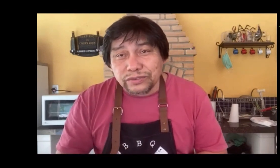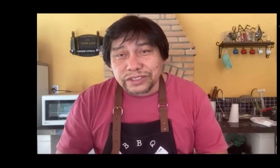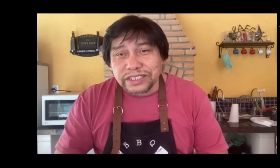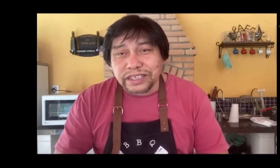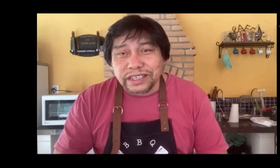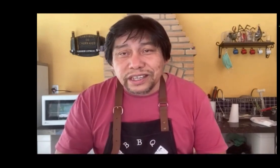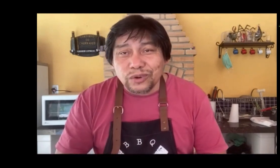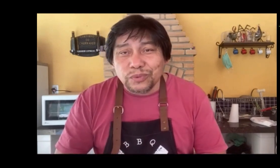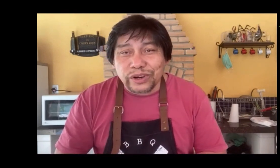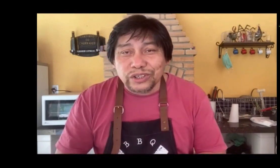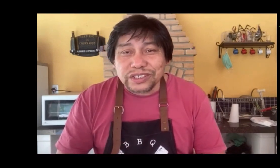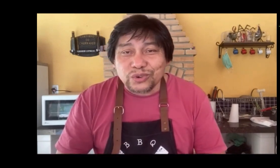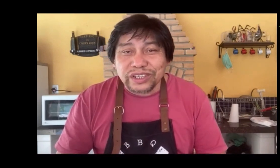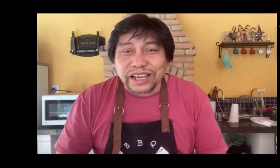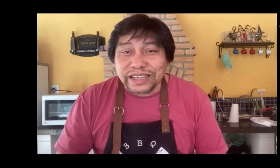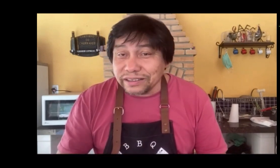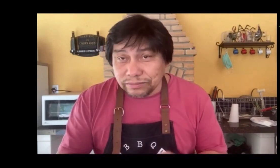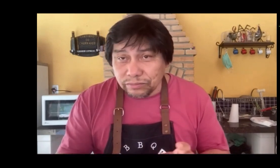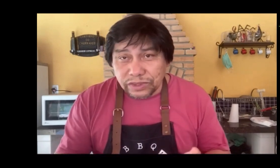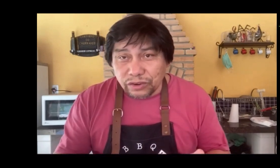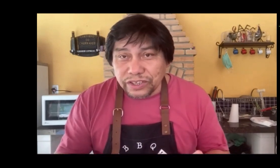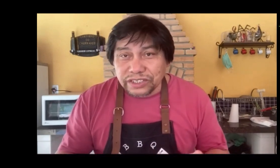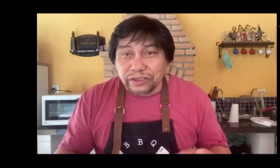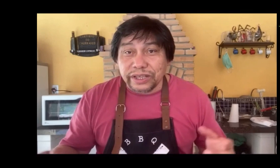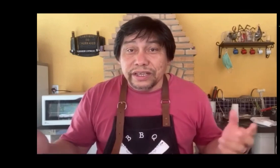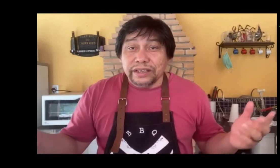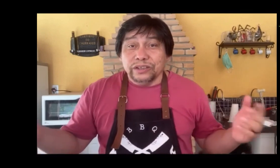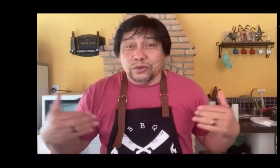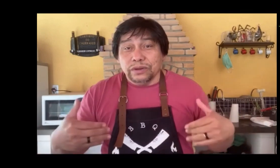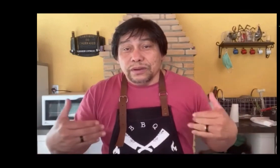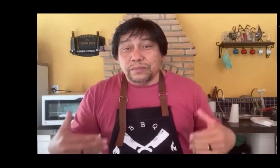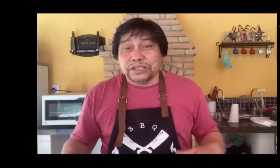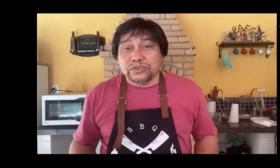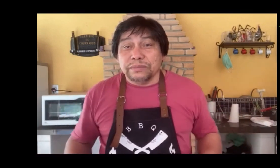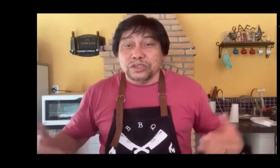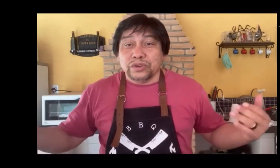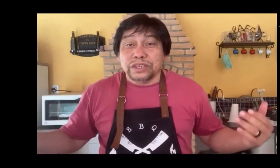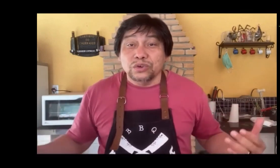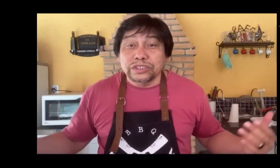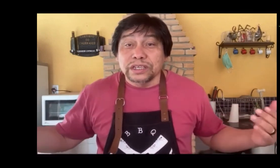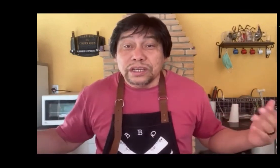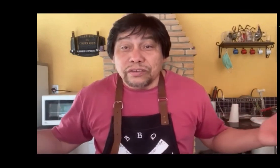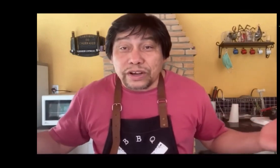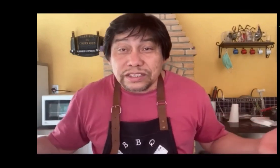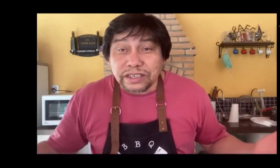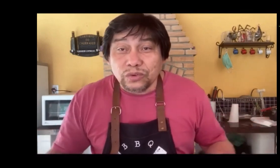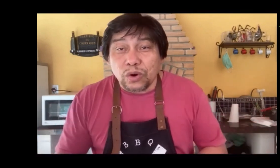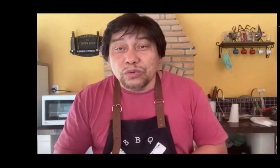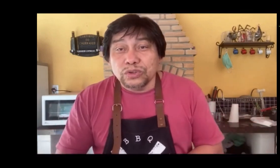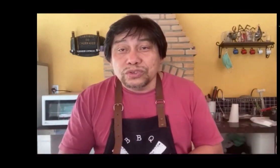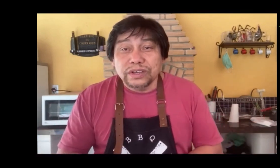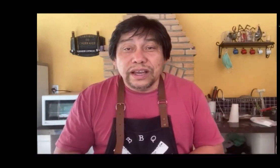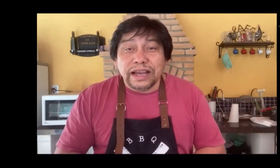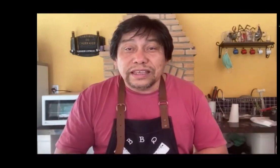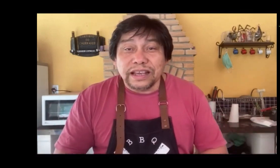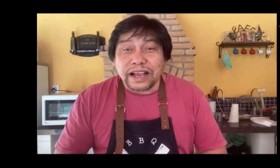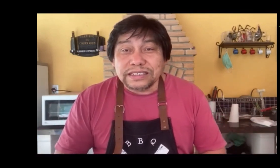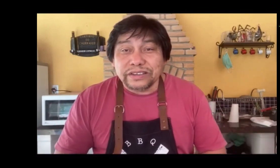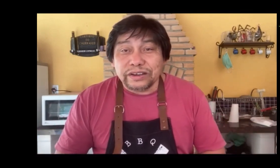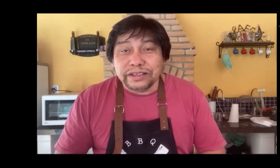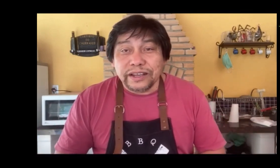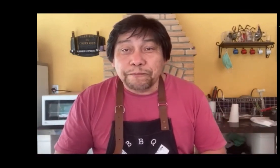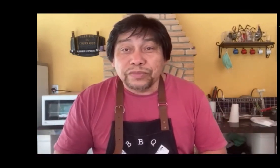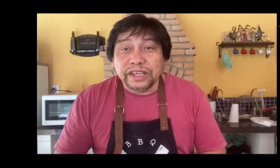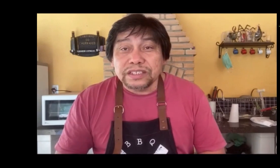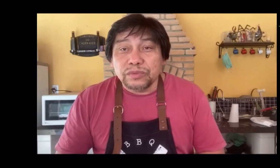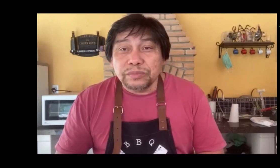tenha ajudado vocês a entenderem um pouco a nossa culinária. Talvez não, né? Eu, particularmente, estou aqui hoje fazendo o almoço aqui em